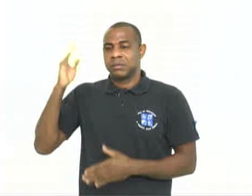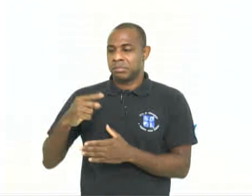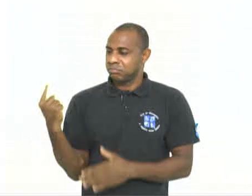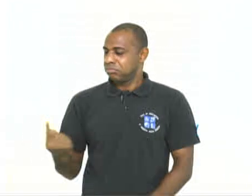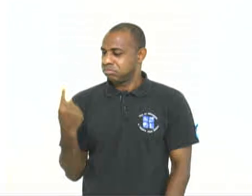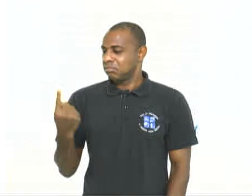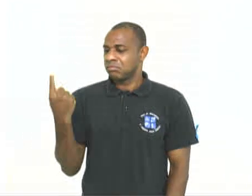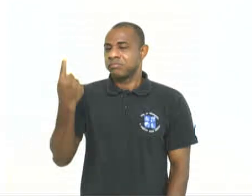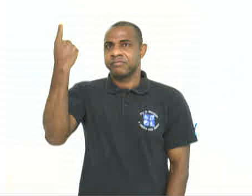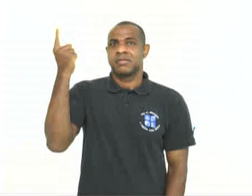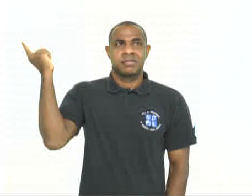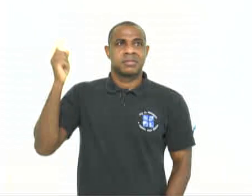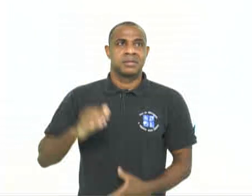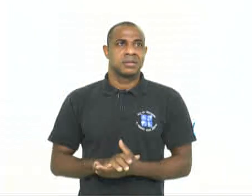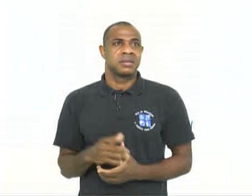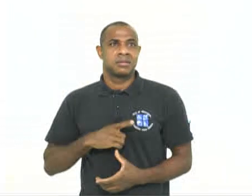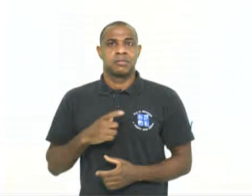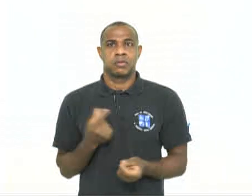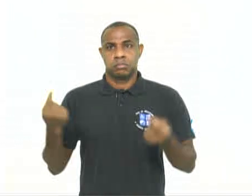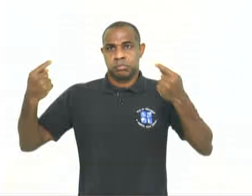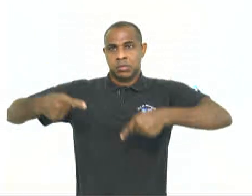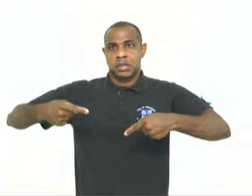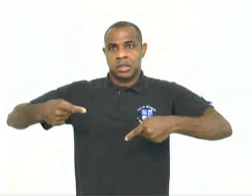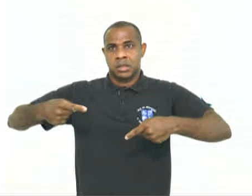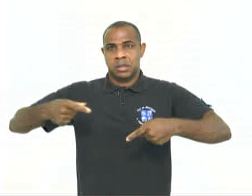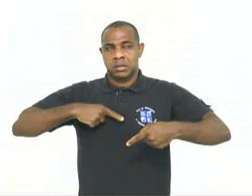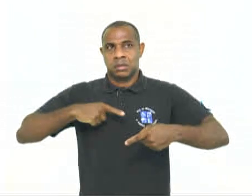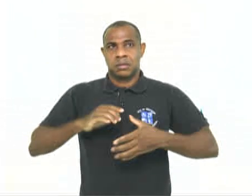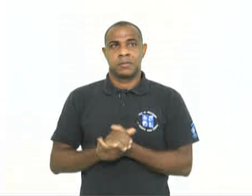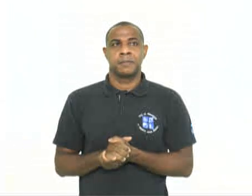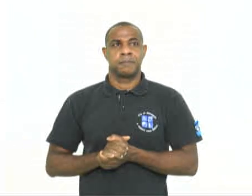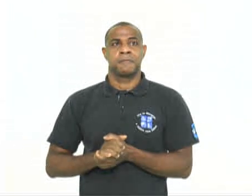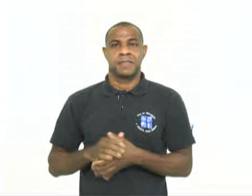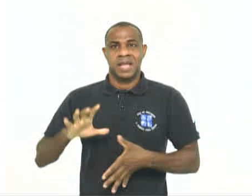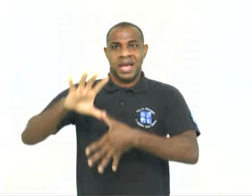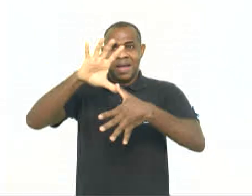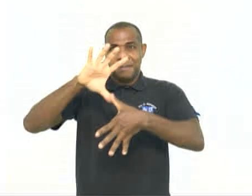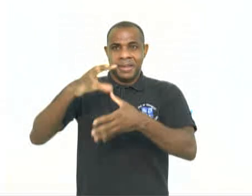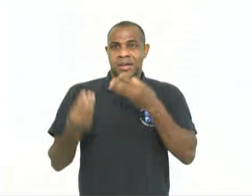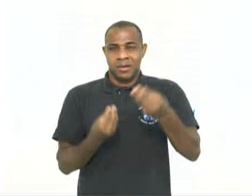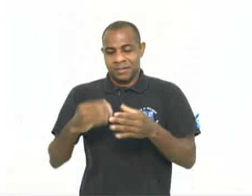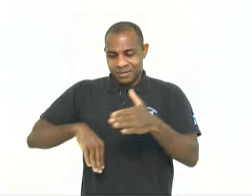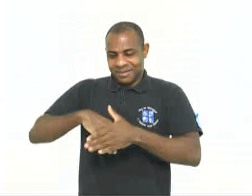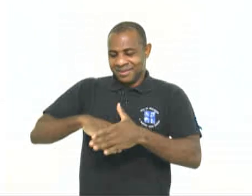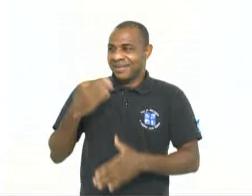altitude, onde disputará o torneio Interamérica. A